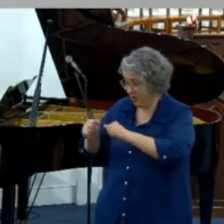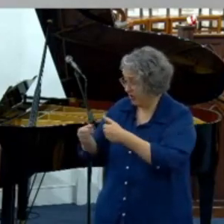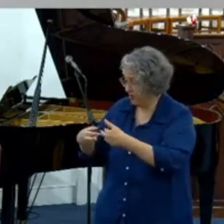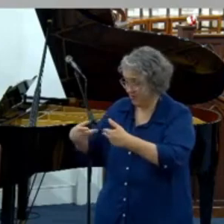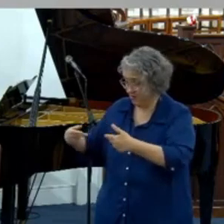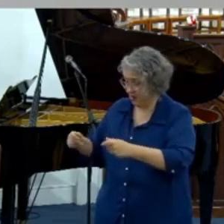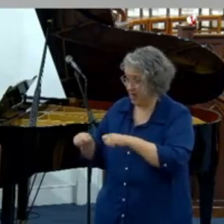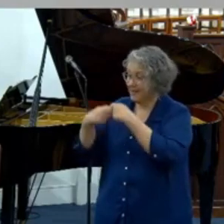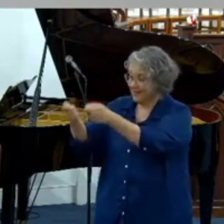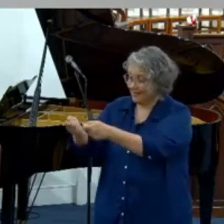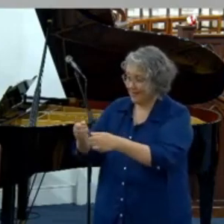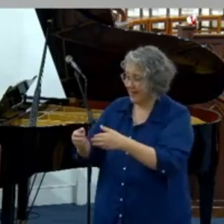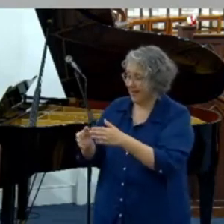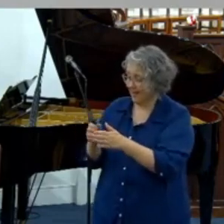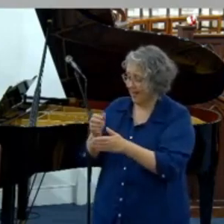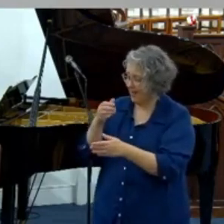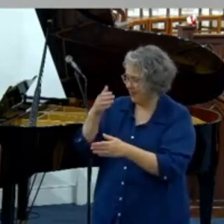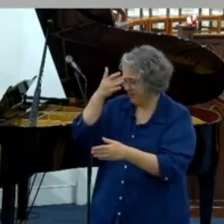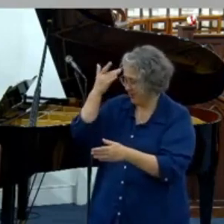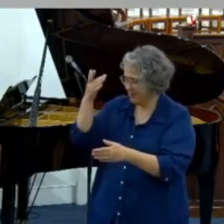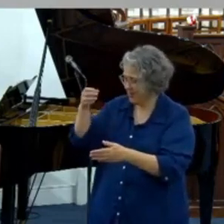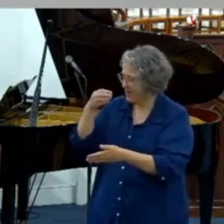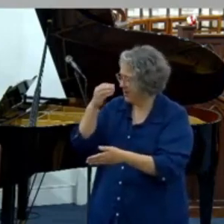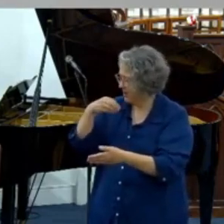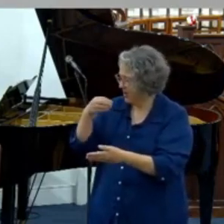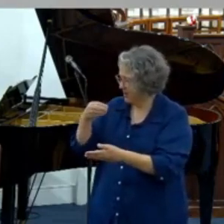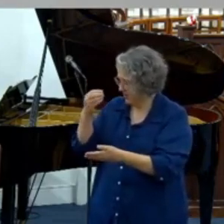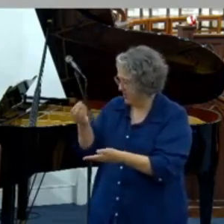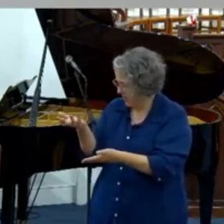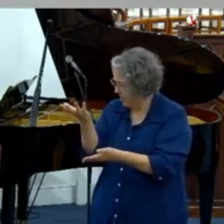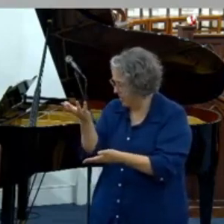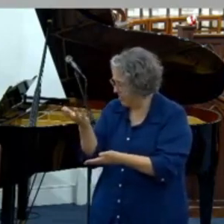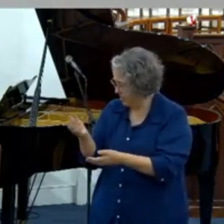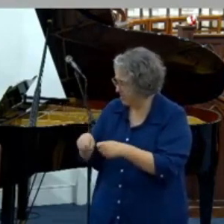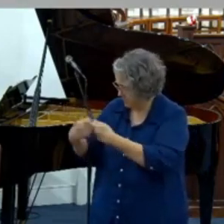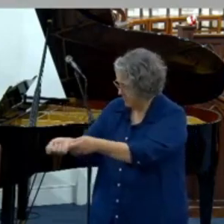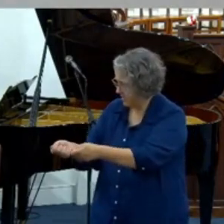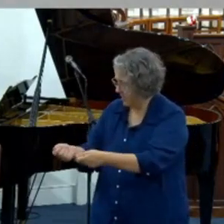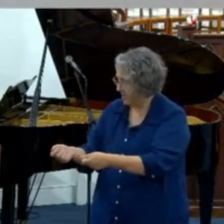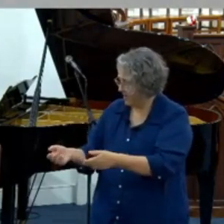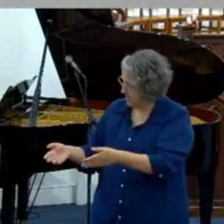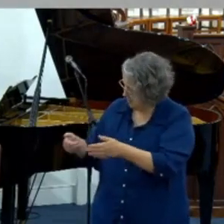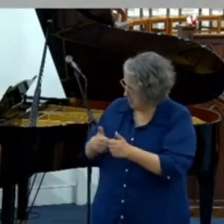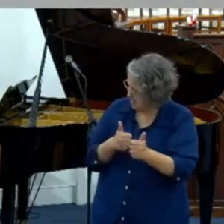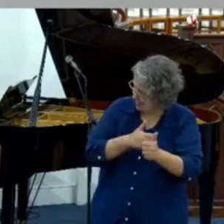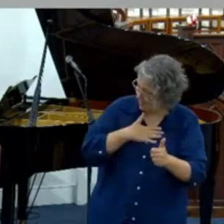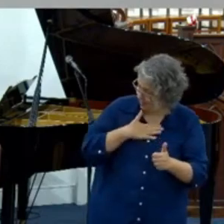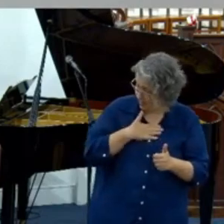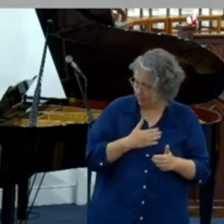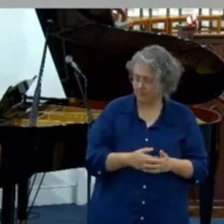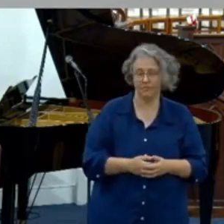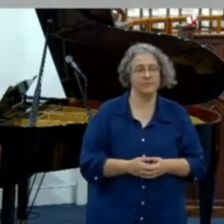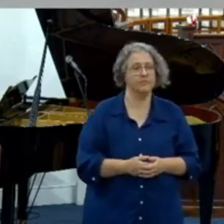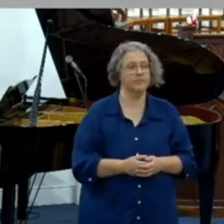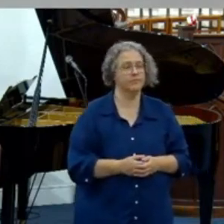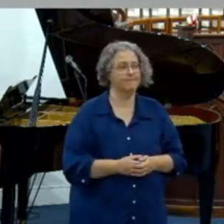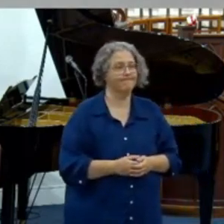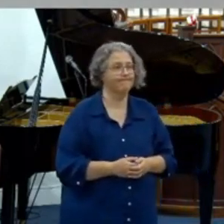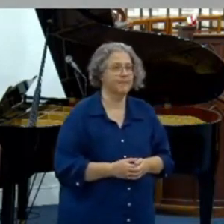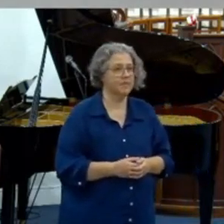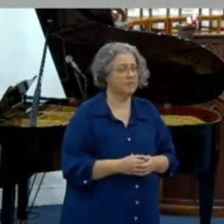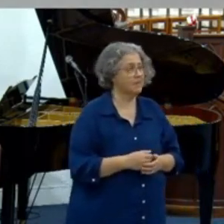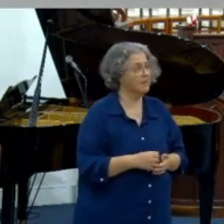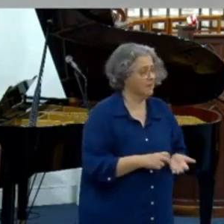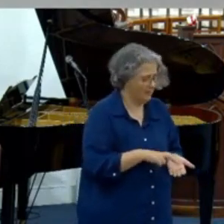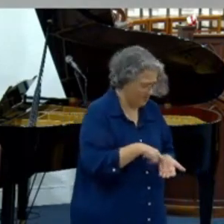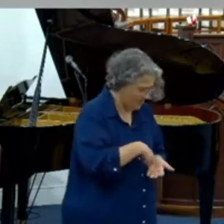o dinheiro aos pobres e você terá um tesouro no céu. Depois venha e siga-me. Ele, porém, contrariado com esta